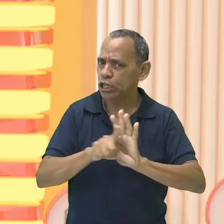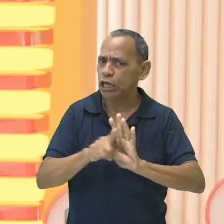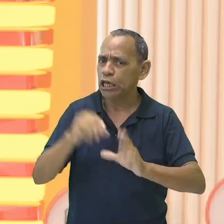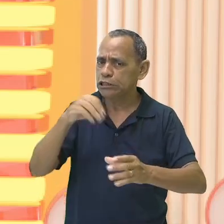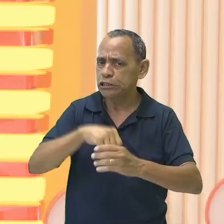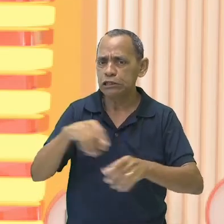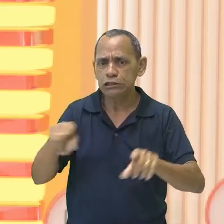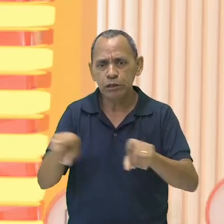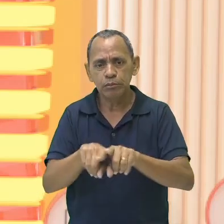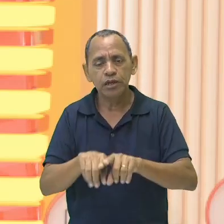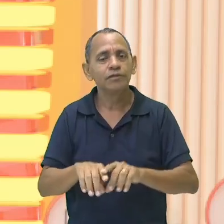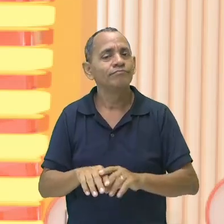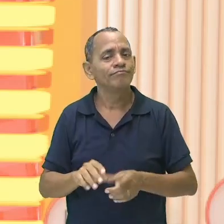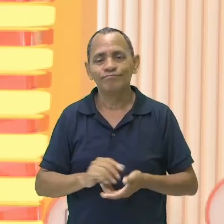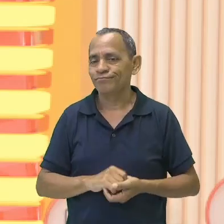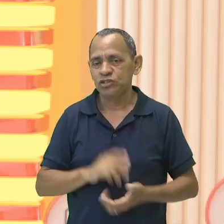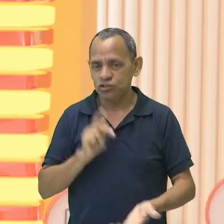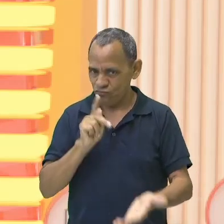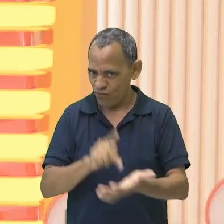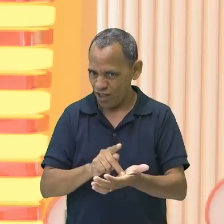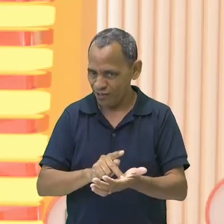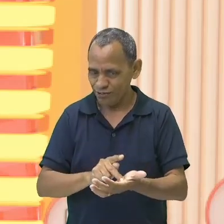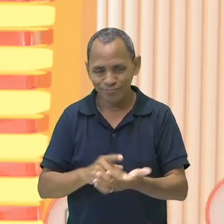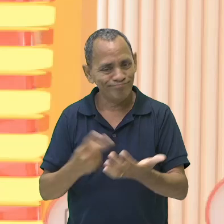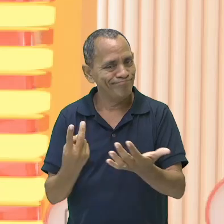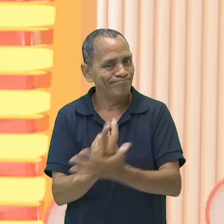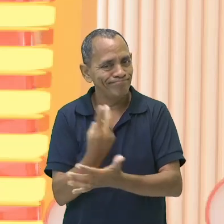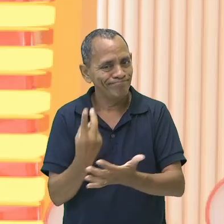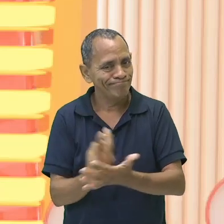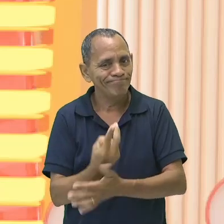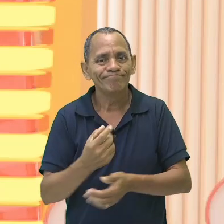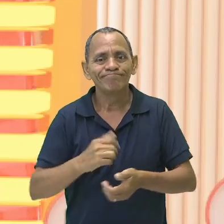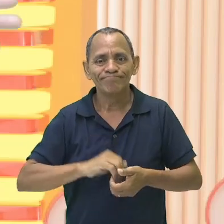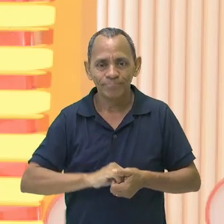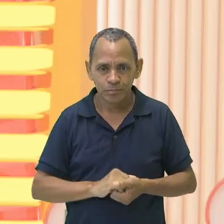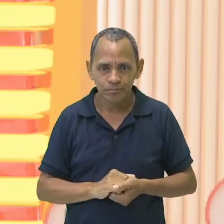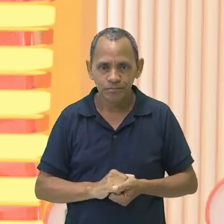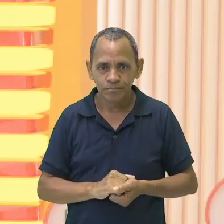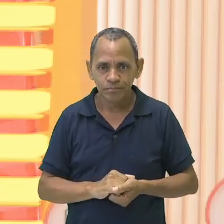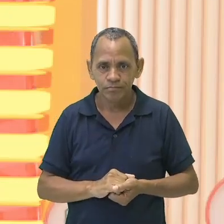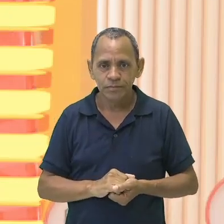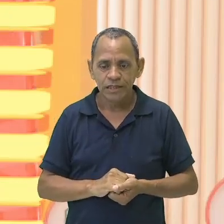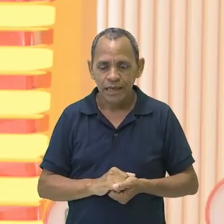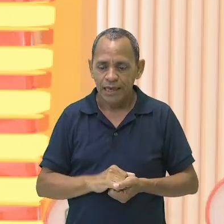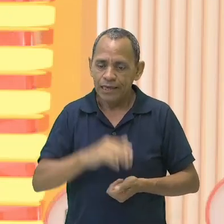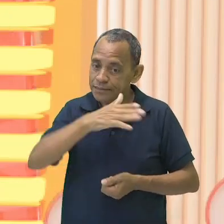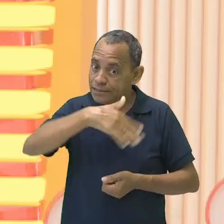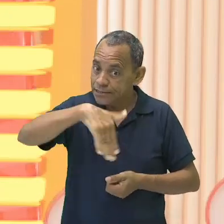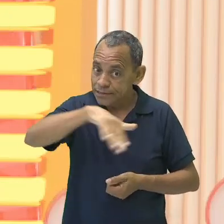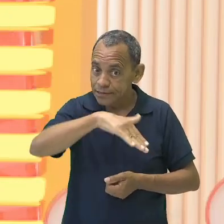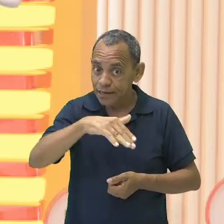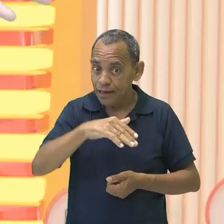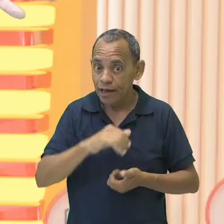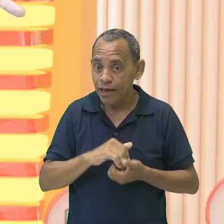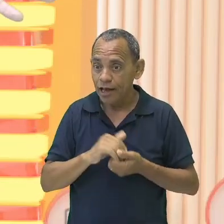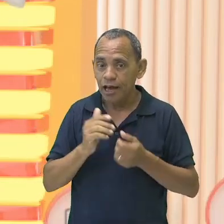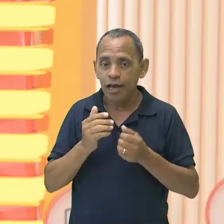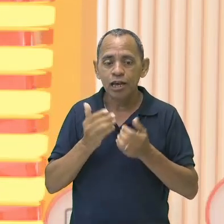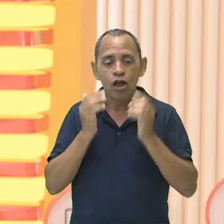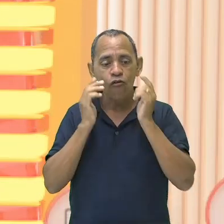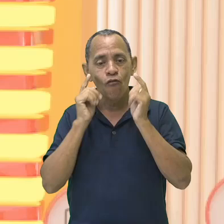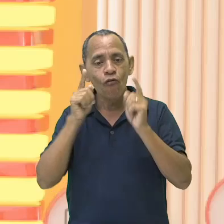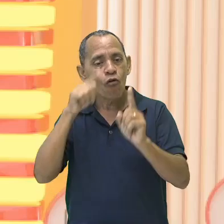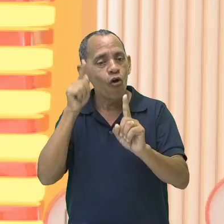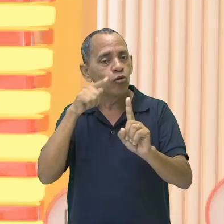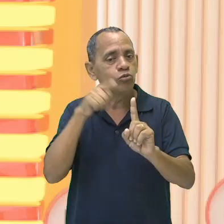com anuência, né, dos governos, está sendo feito de qualquer jeito. Desmata, queima aquilo ali. Ah, já queimou? Então, já queimou, rapaz.